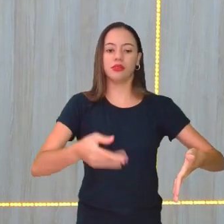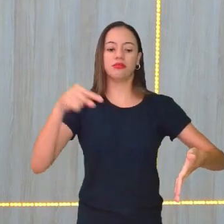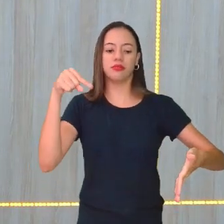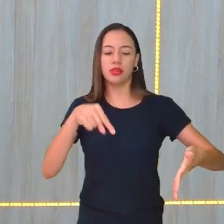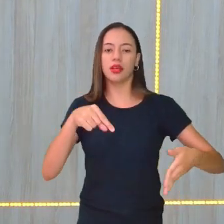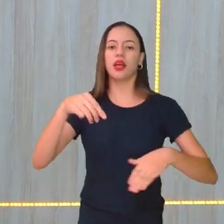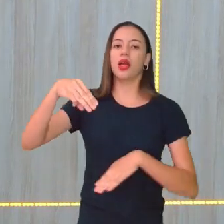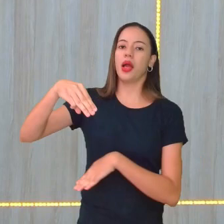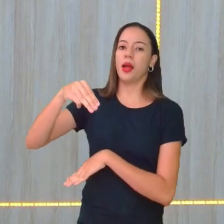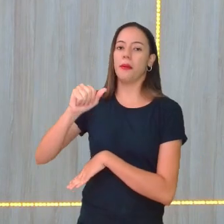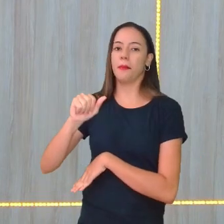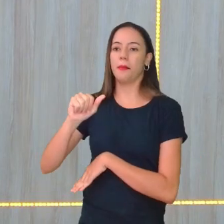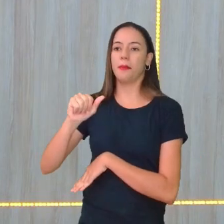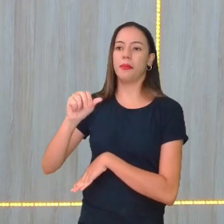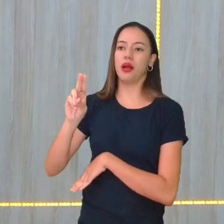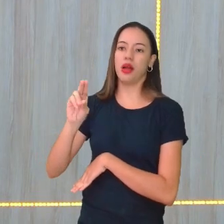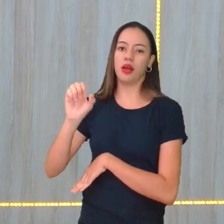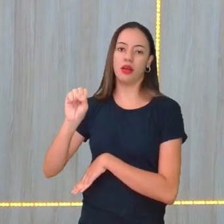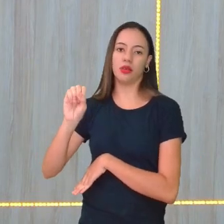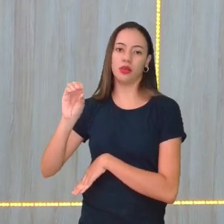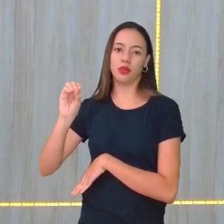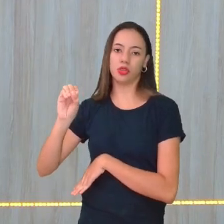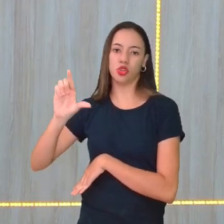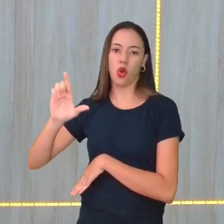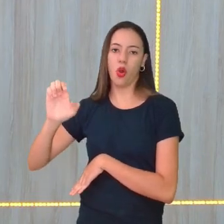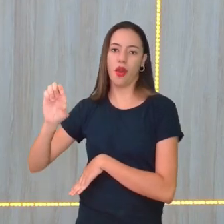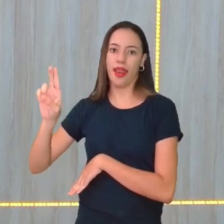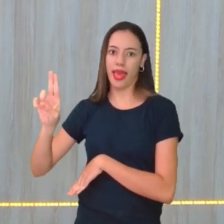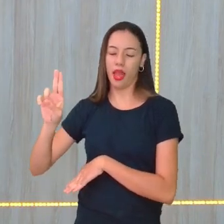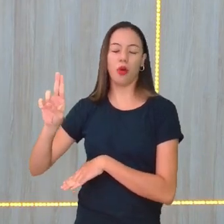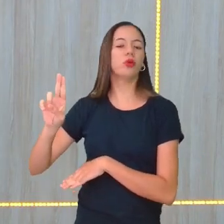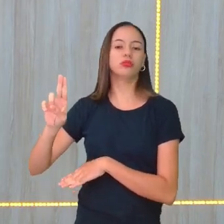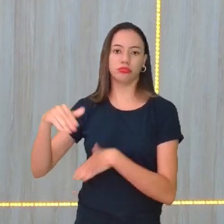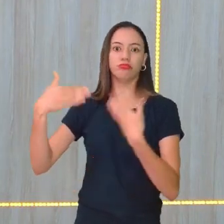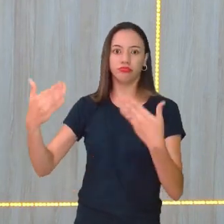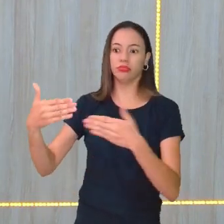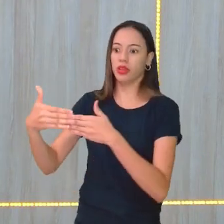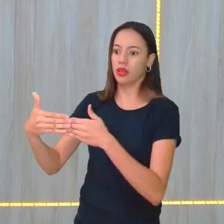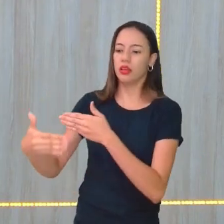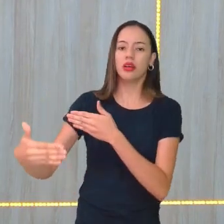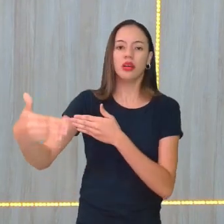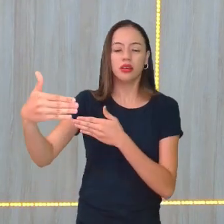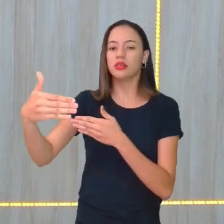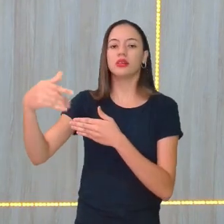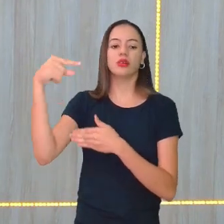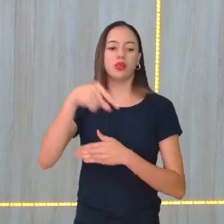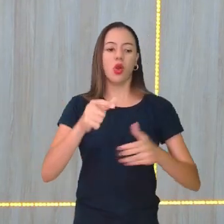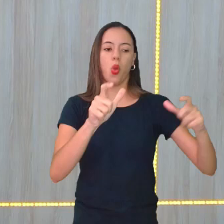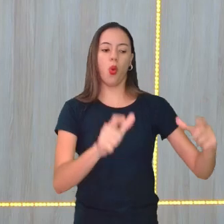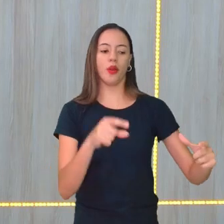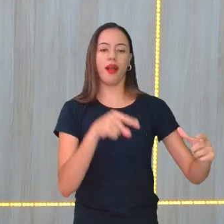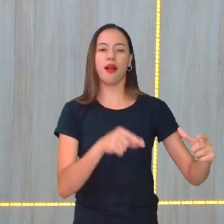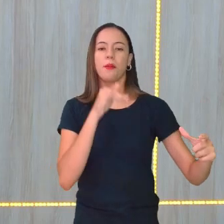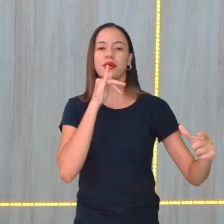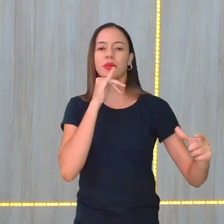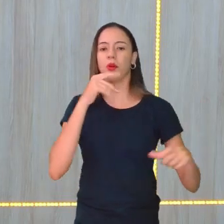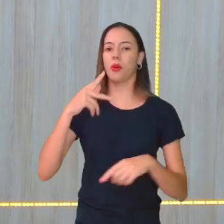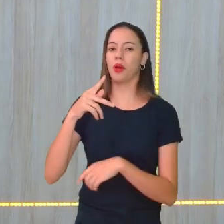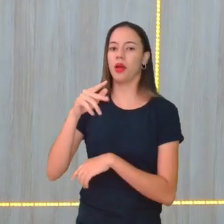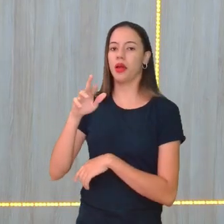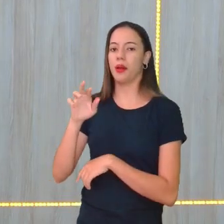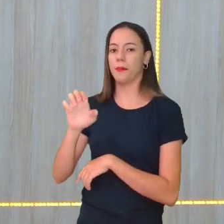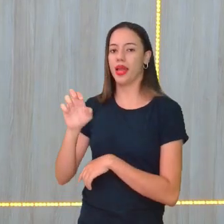mausoléu, né, artístico, que virou mais na frente um local de peregrinação de cristãos, né?